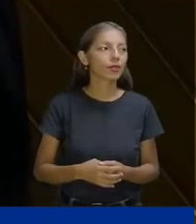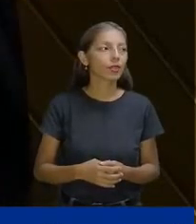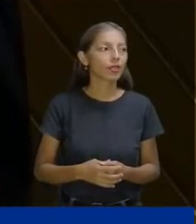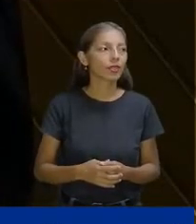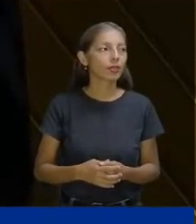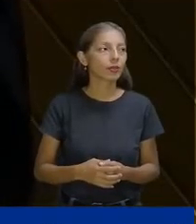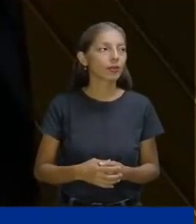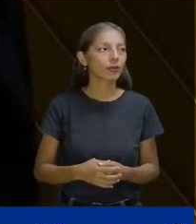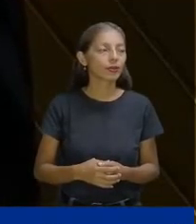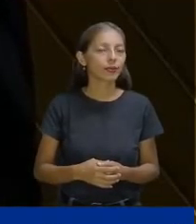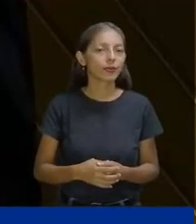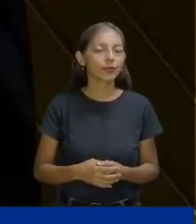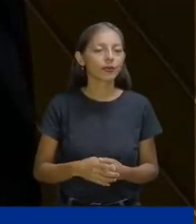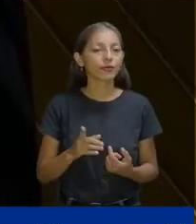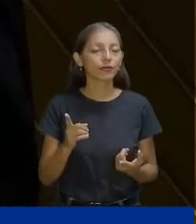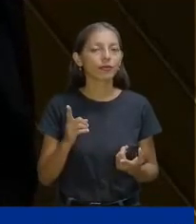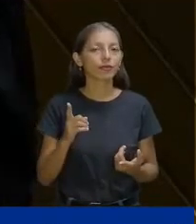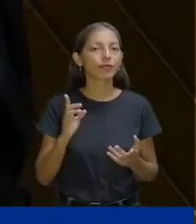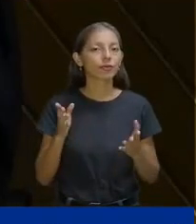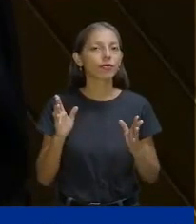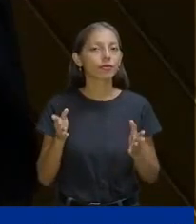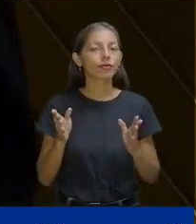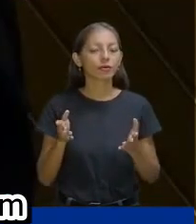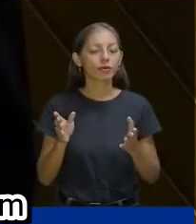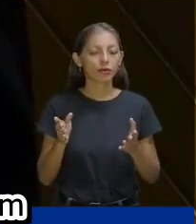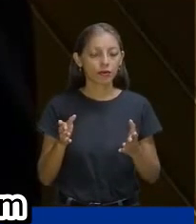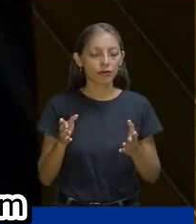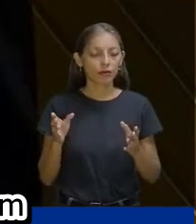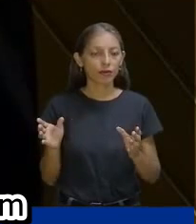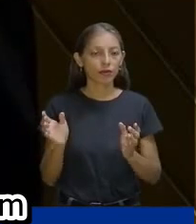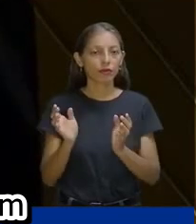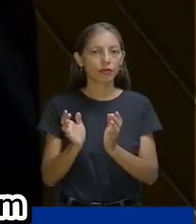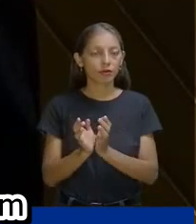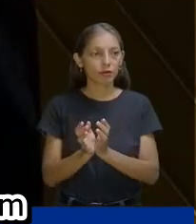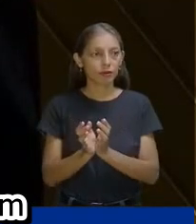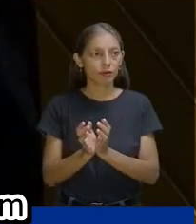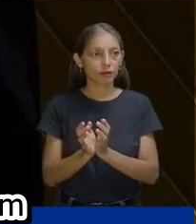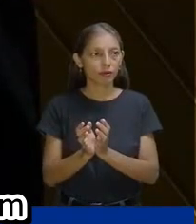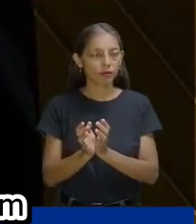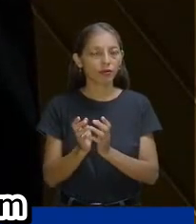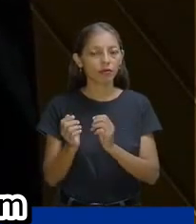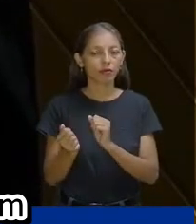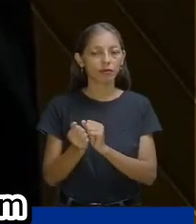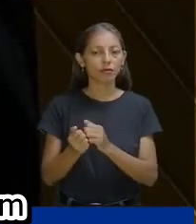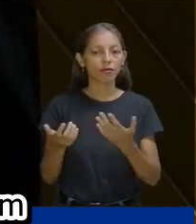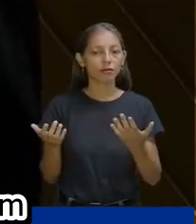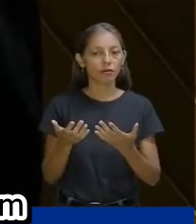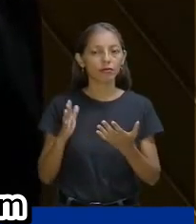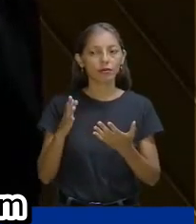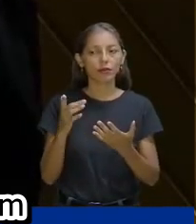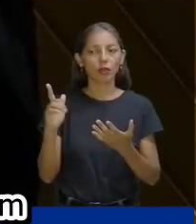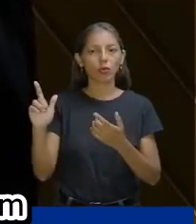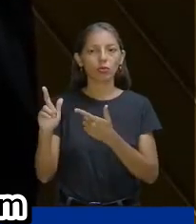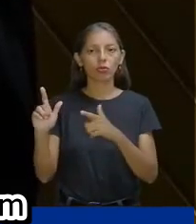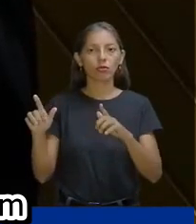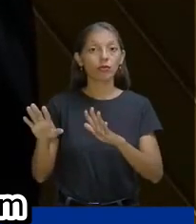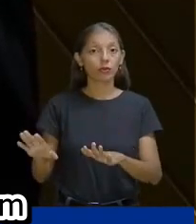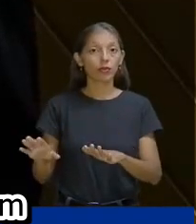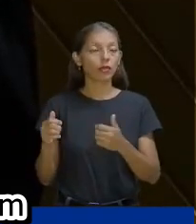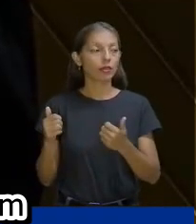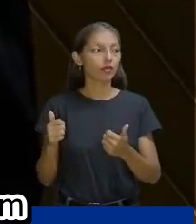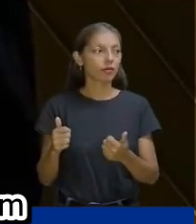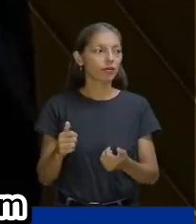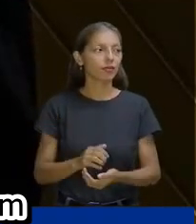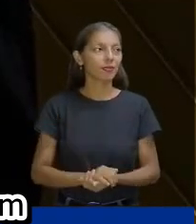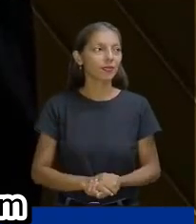detalhe vermelho em volta do seu pescoço. Partiu no voo hoje, volta de meio-dia, mas a equipe continua aqui e eu estou à